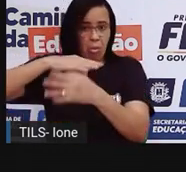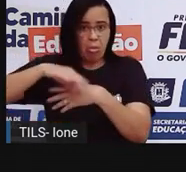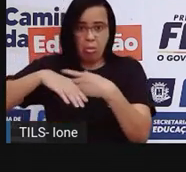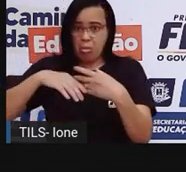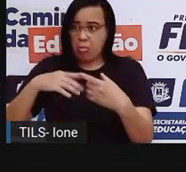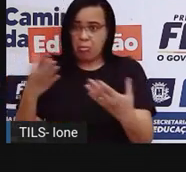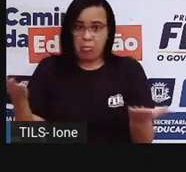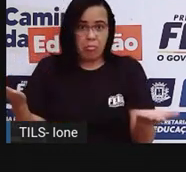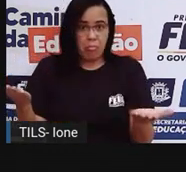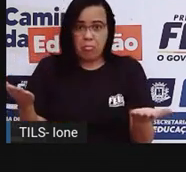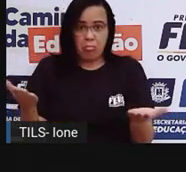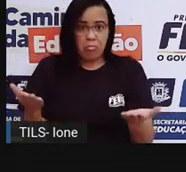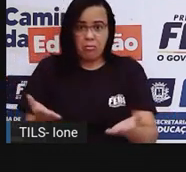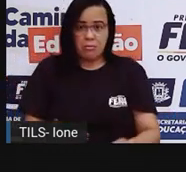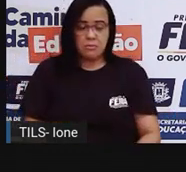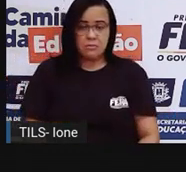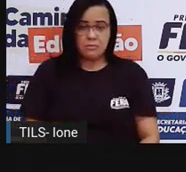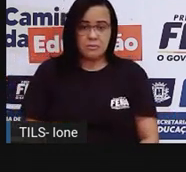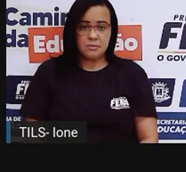funcionam.